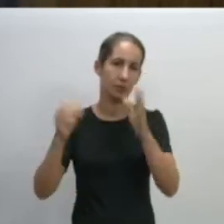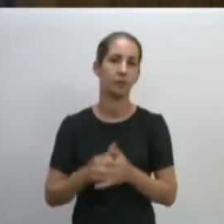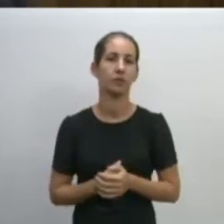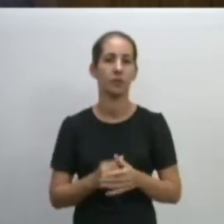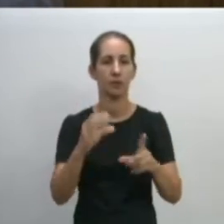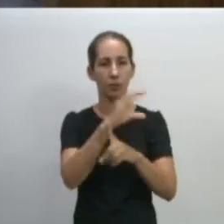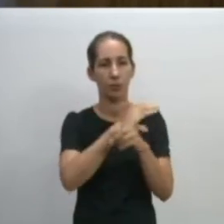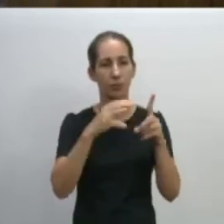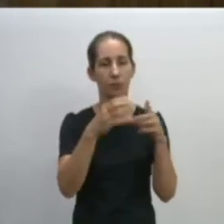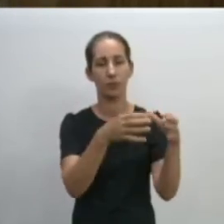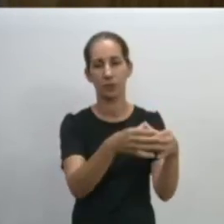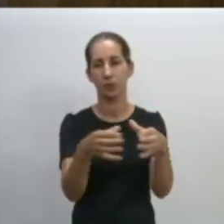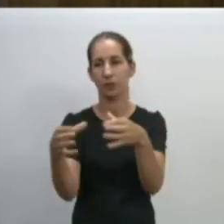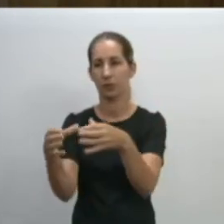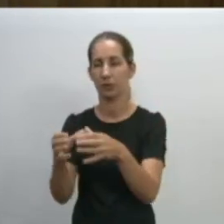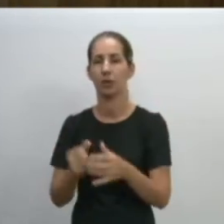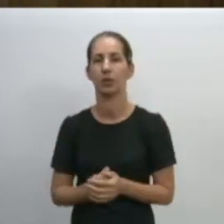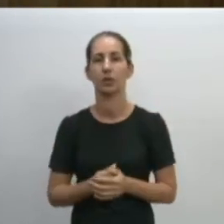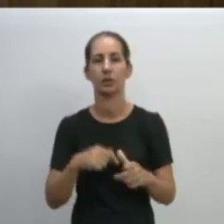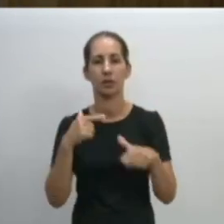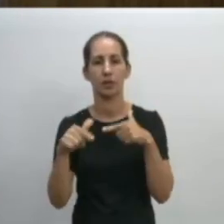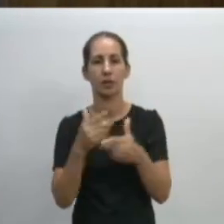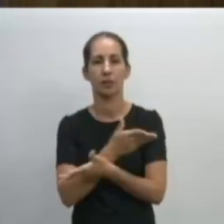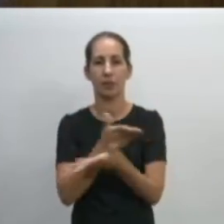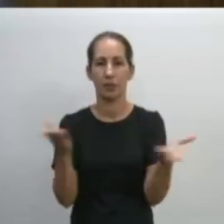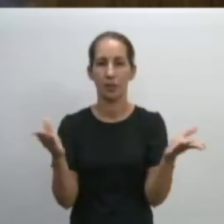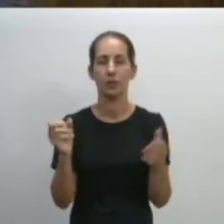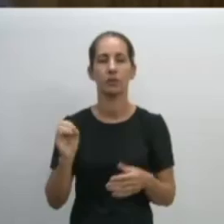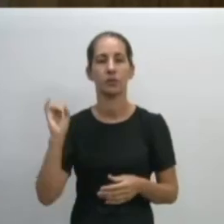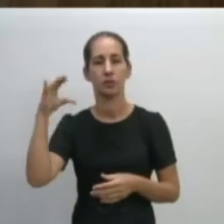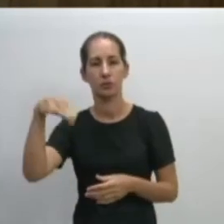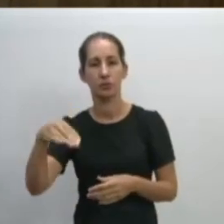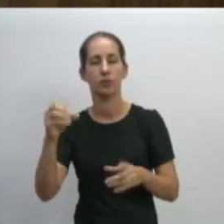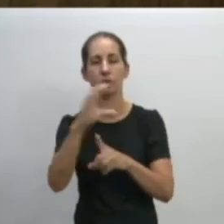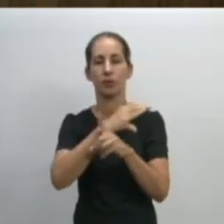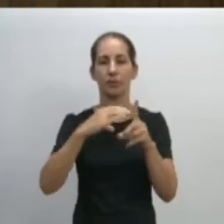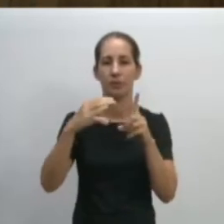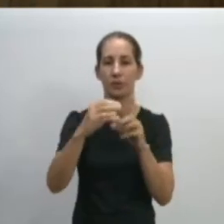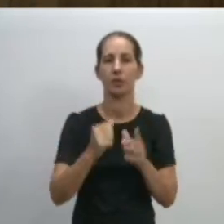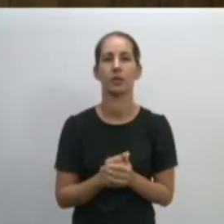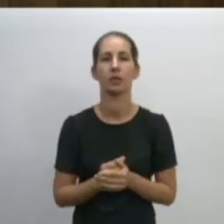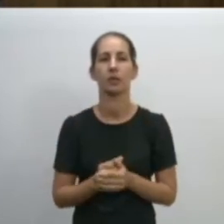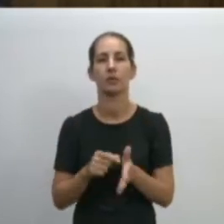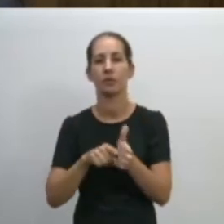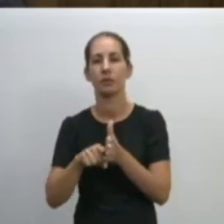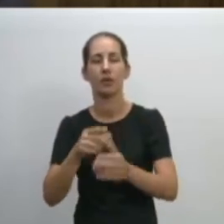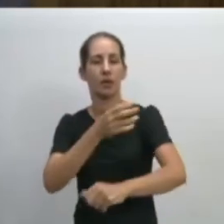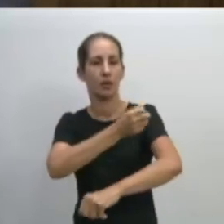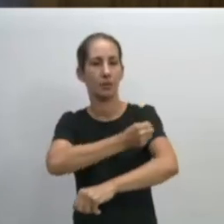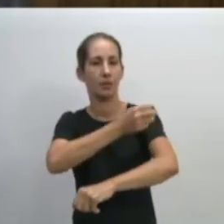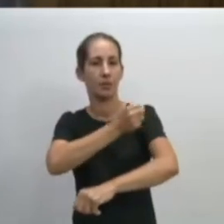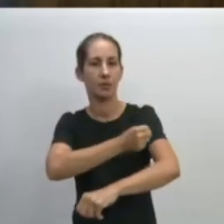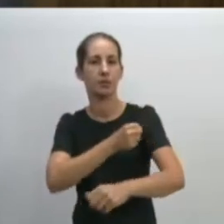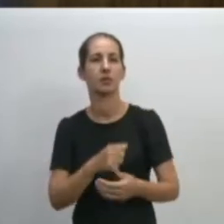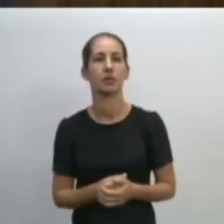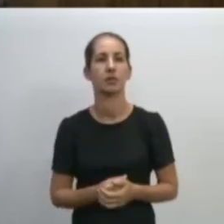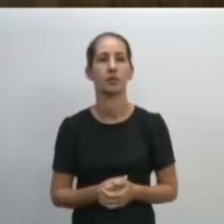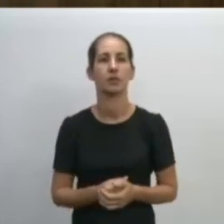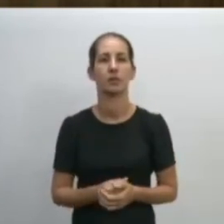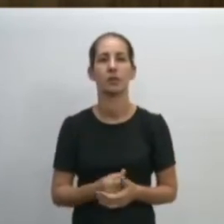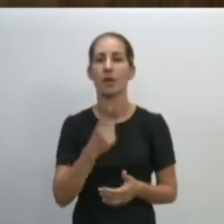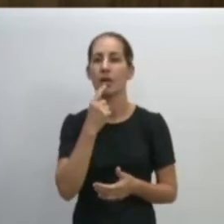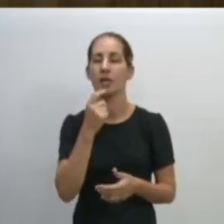as comunidades, irá até as associações, irá até as comunidades para verificar a pressão, fazer o teste